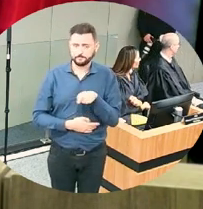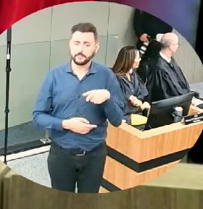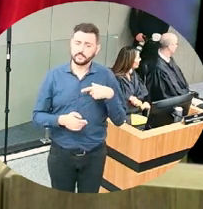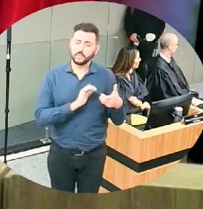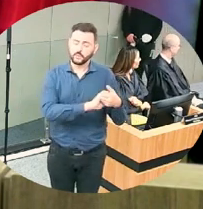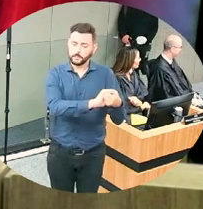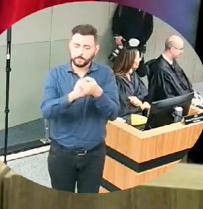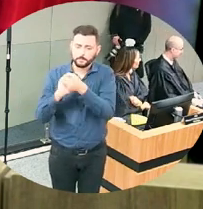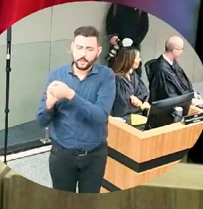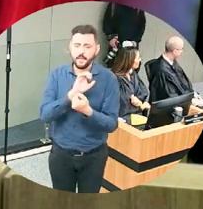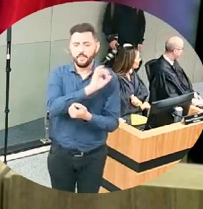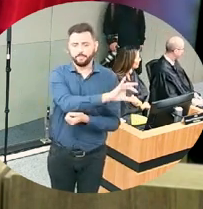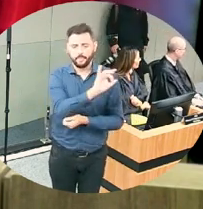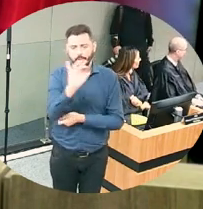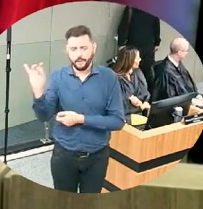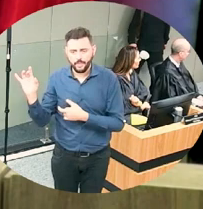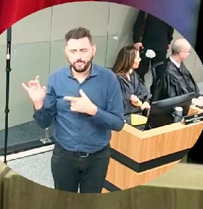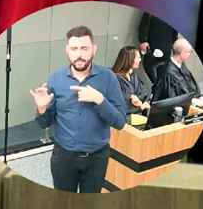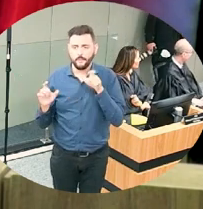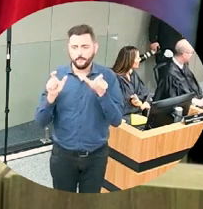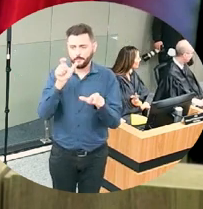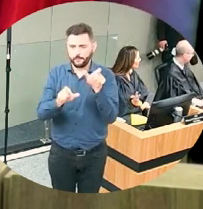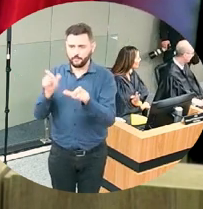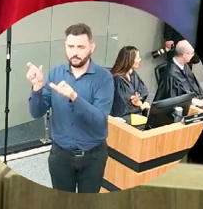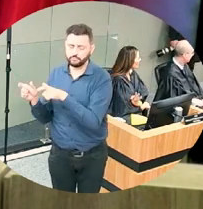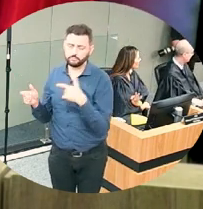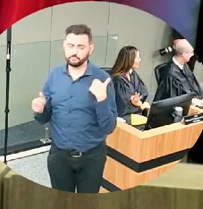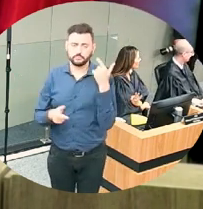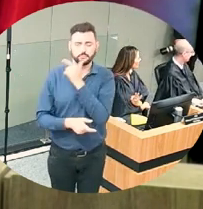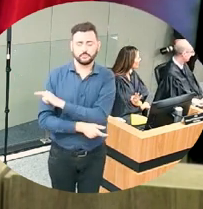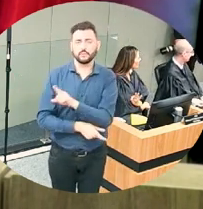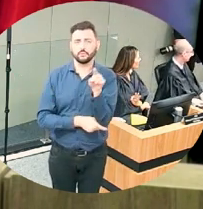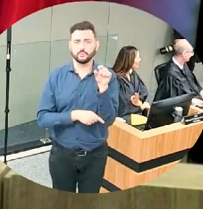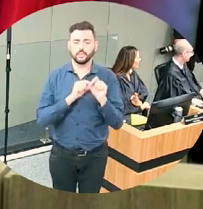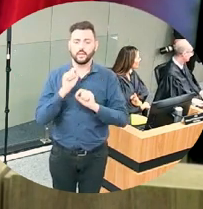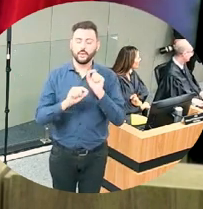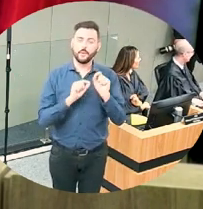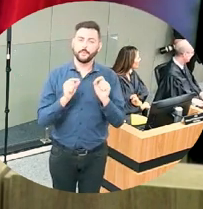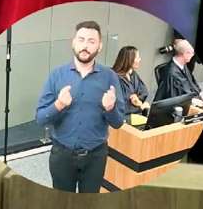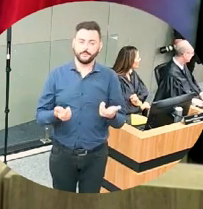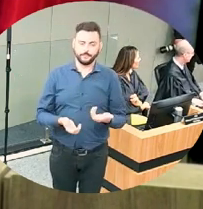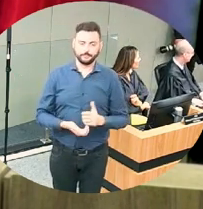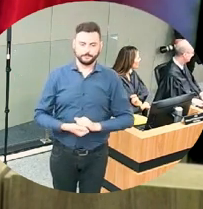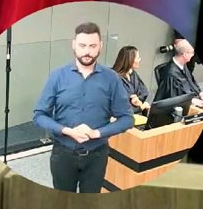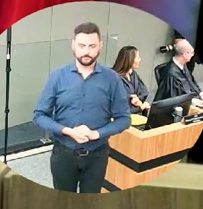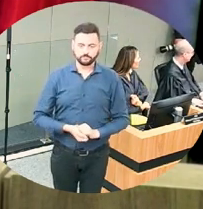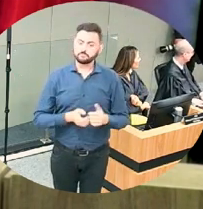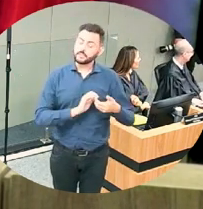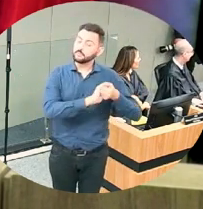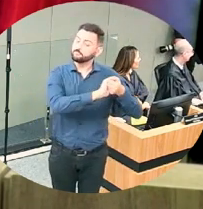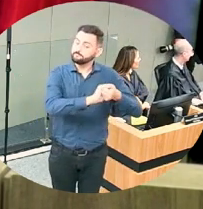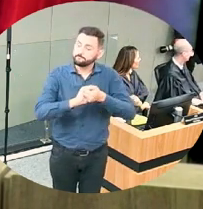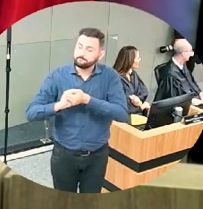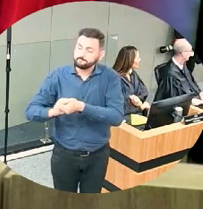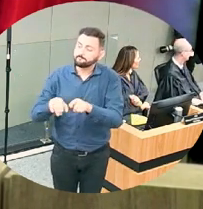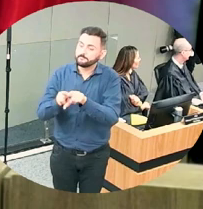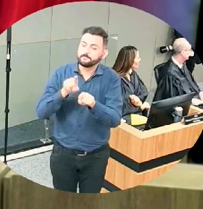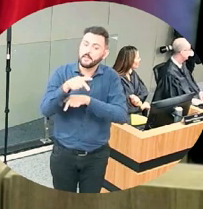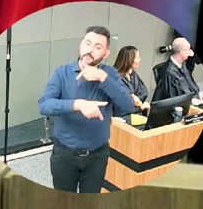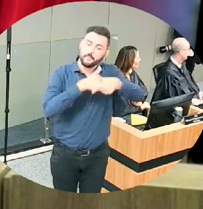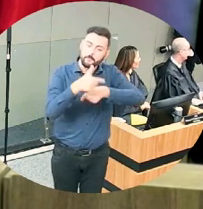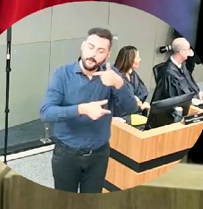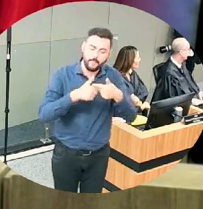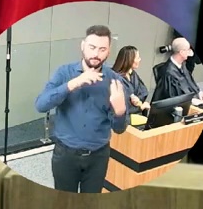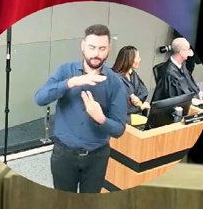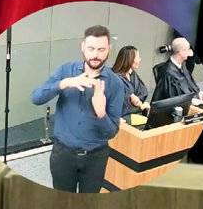e servidoras desta esta casa e dos demais órgãos públicos que nos acompanham igualmente os meus cumprimentos aos trabalhadores